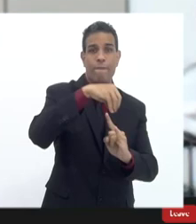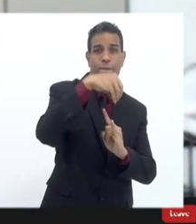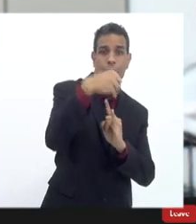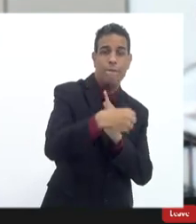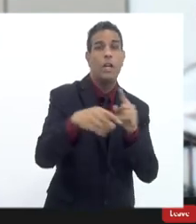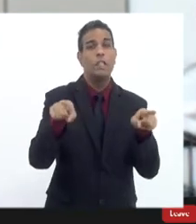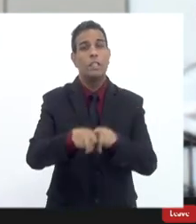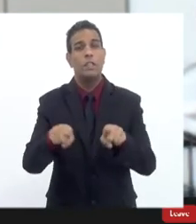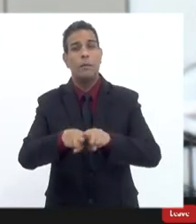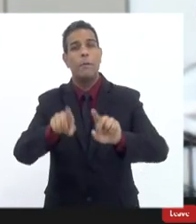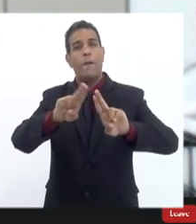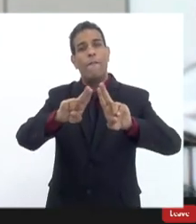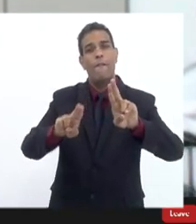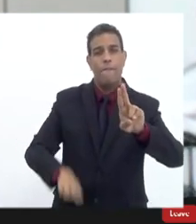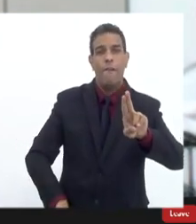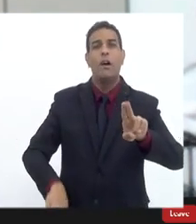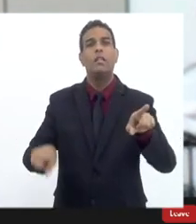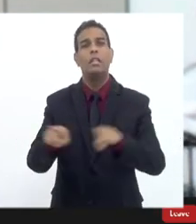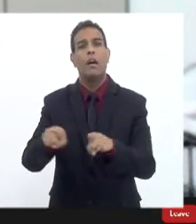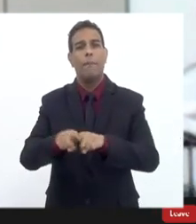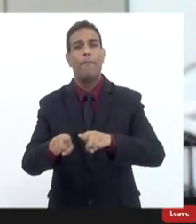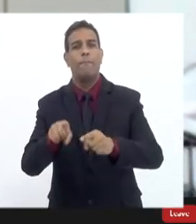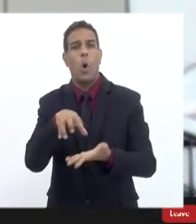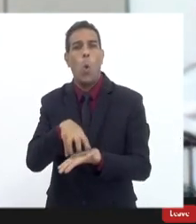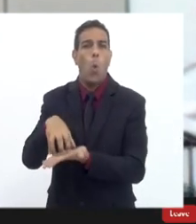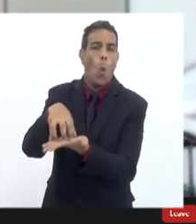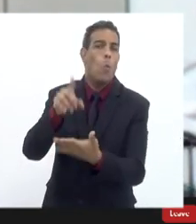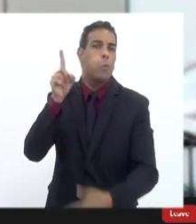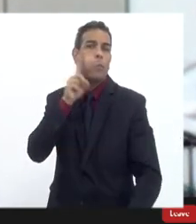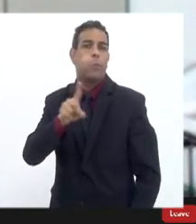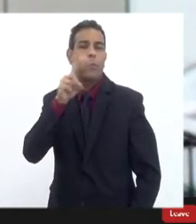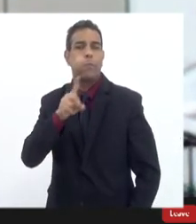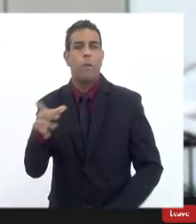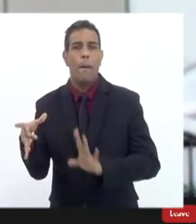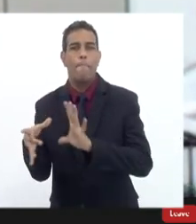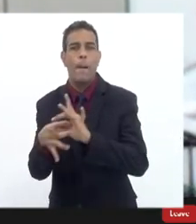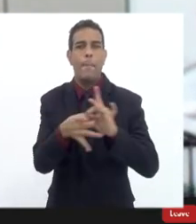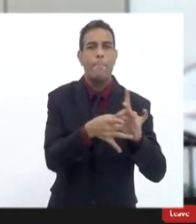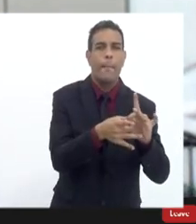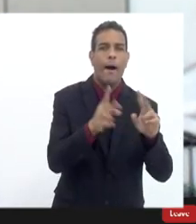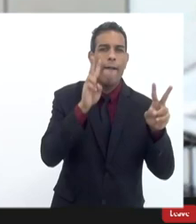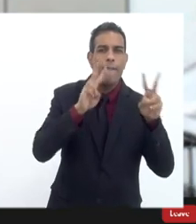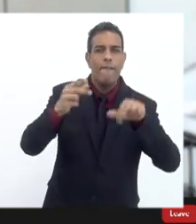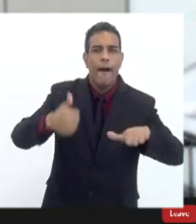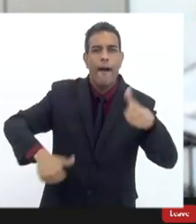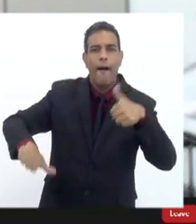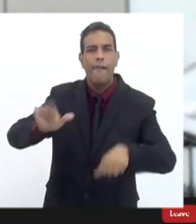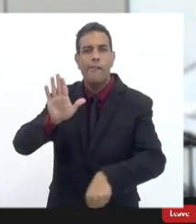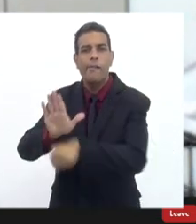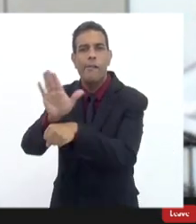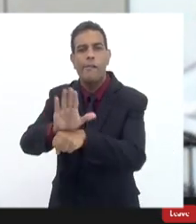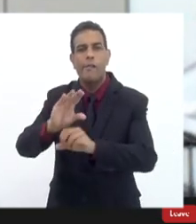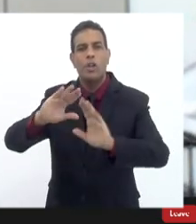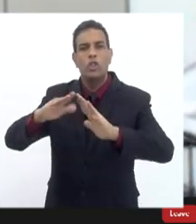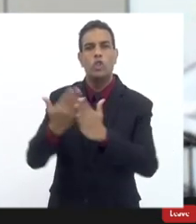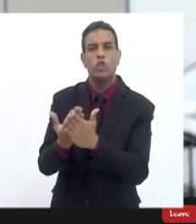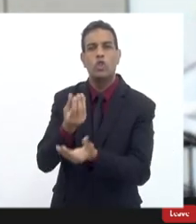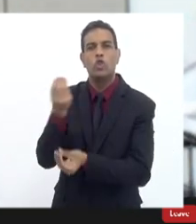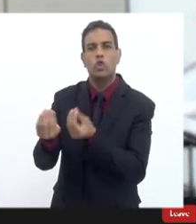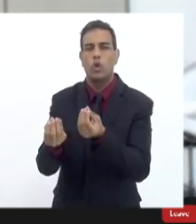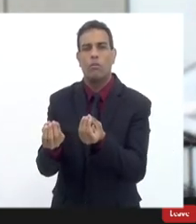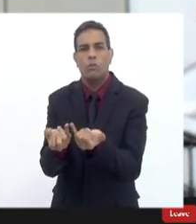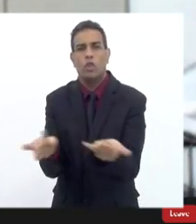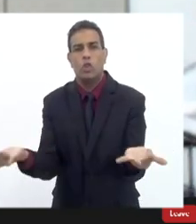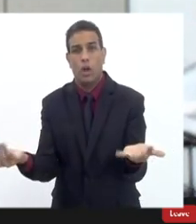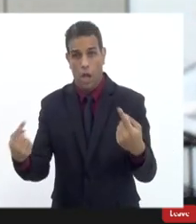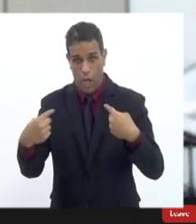FRJ, pelo CDC americano, e tentou, de uma forma geral, fazer um levantamento sobre isso.